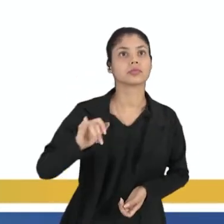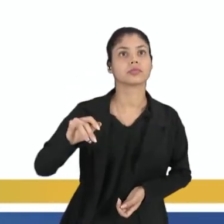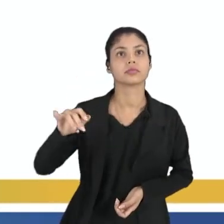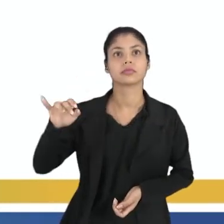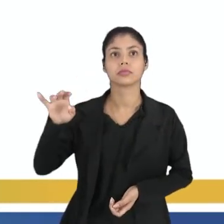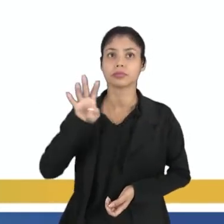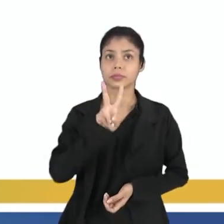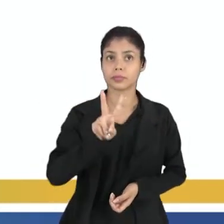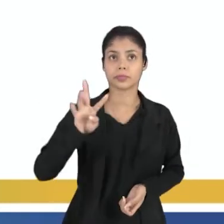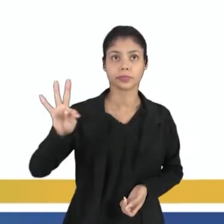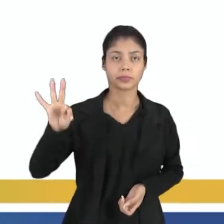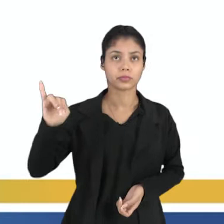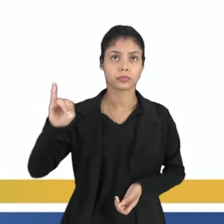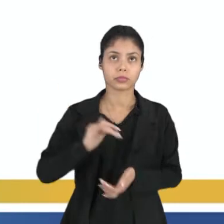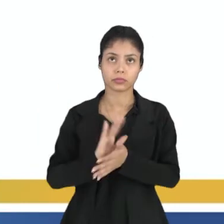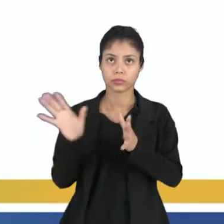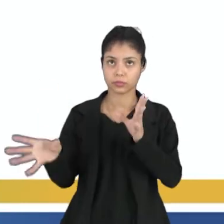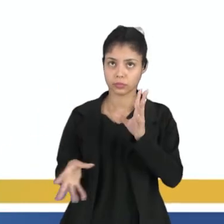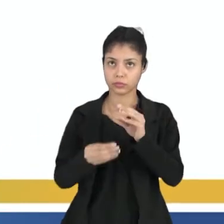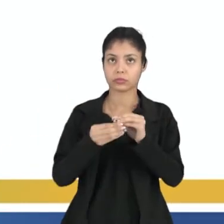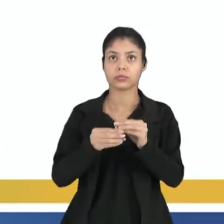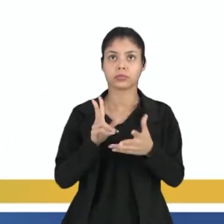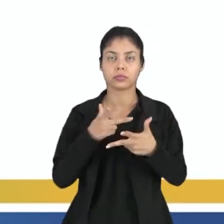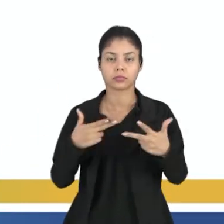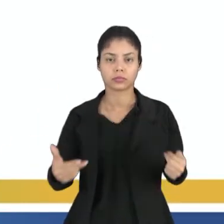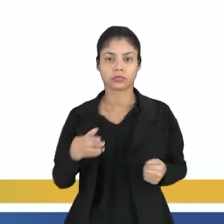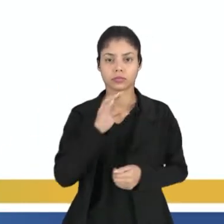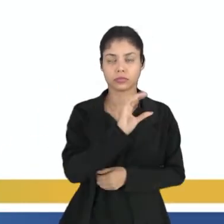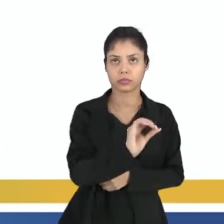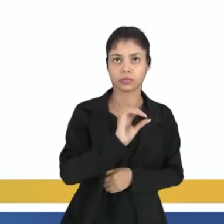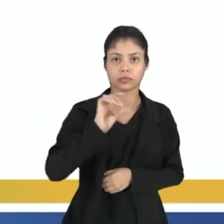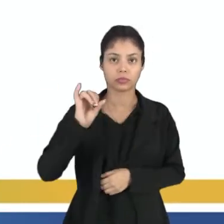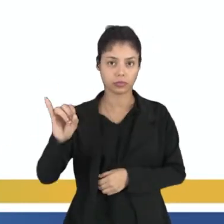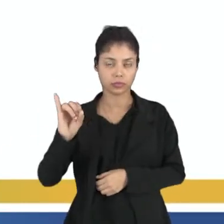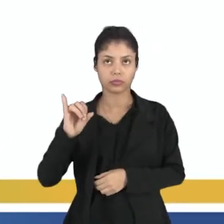transitivos indiretos são completados por objetos